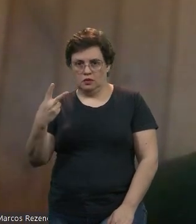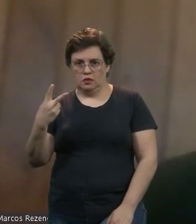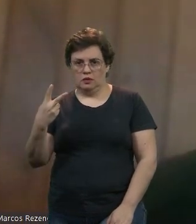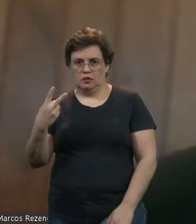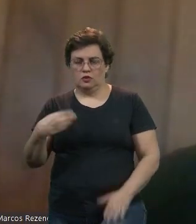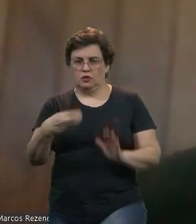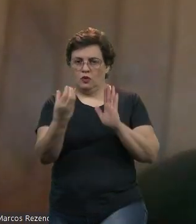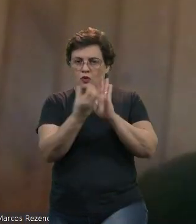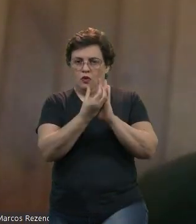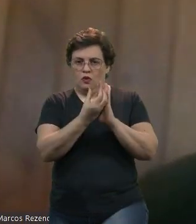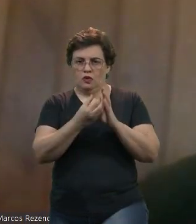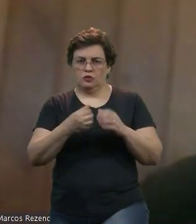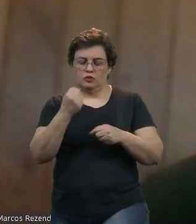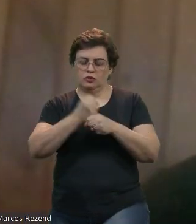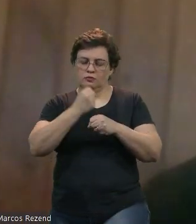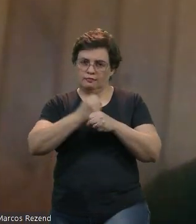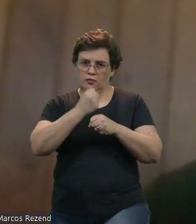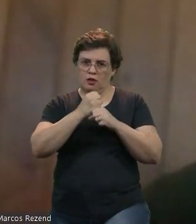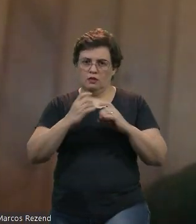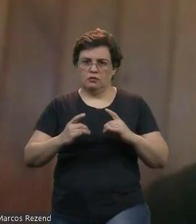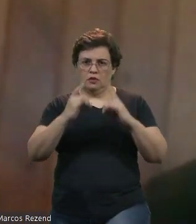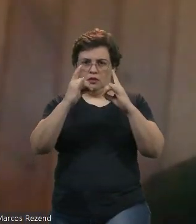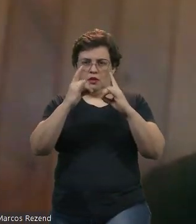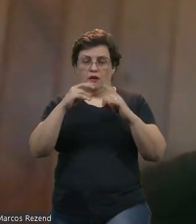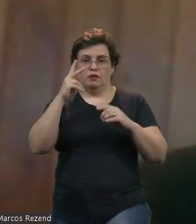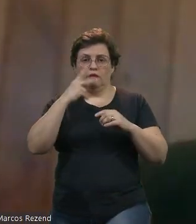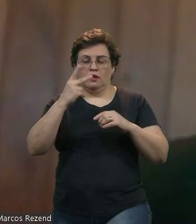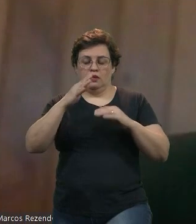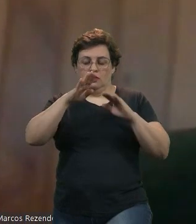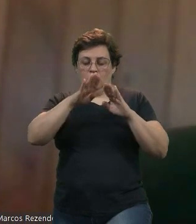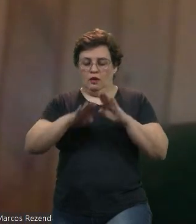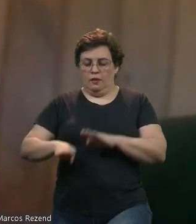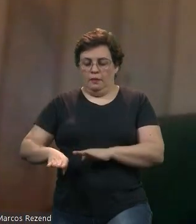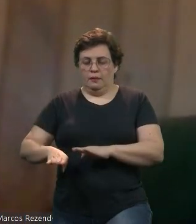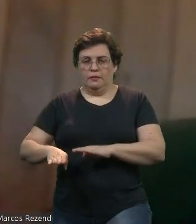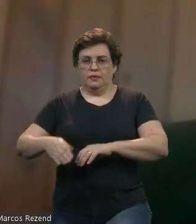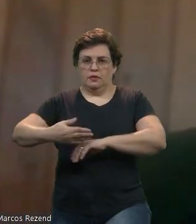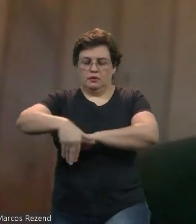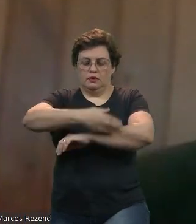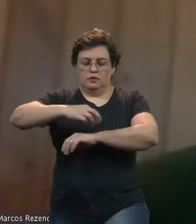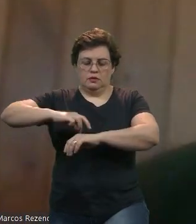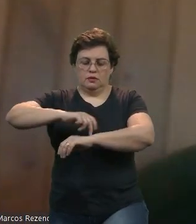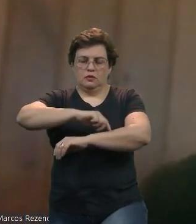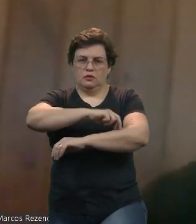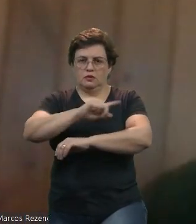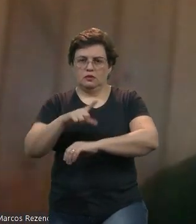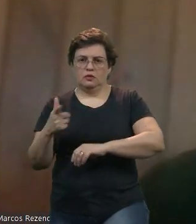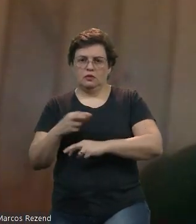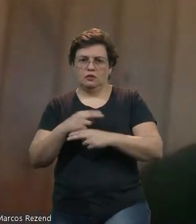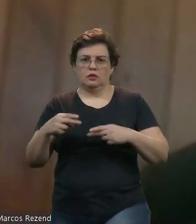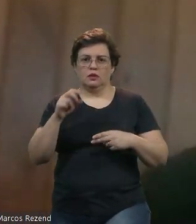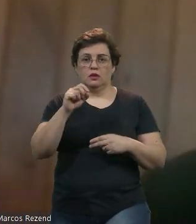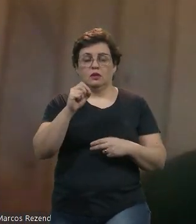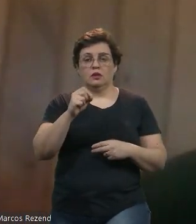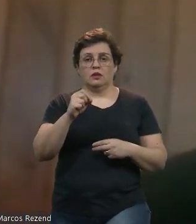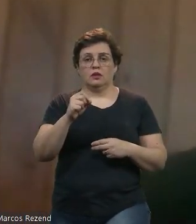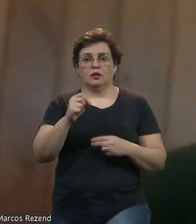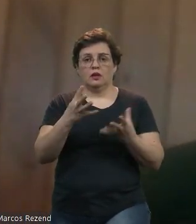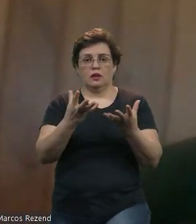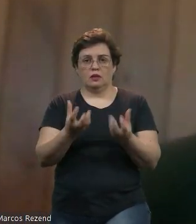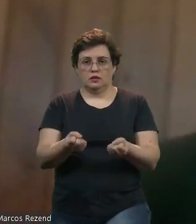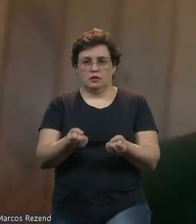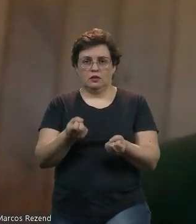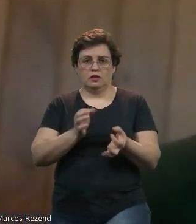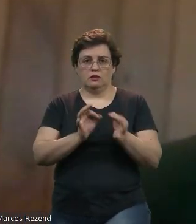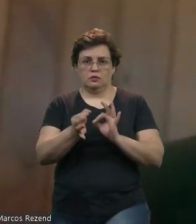do Município, dispondo sobre o rebaixamento de guias e da outras providências. Os vereadores que são favoráveis ao projeto